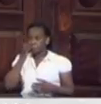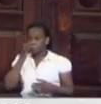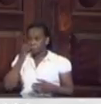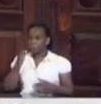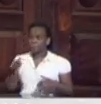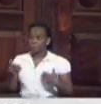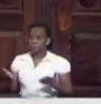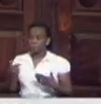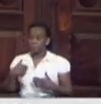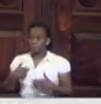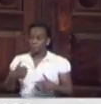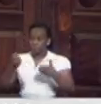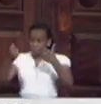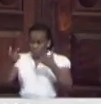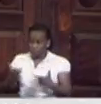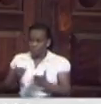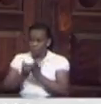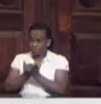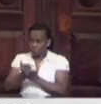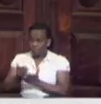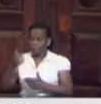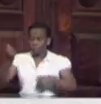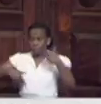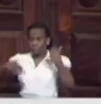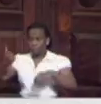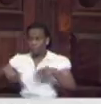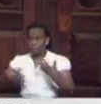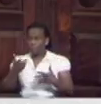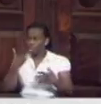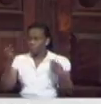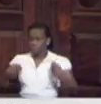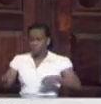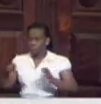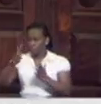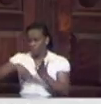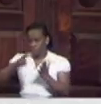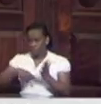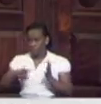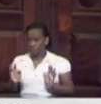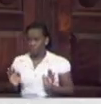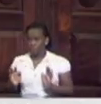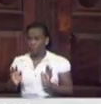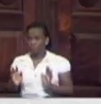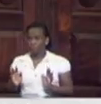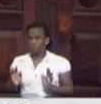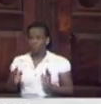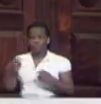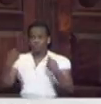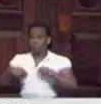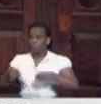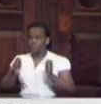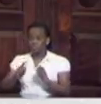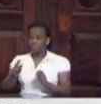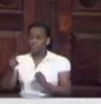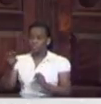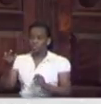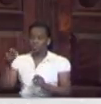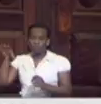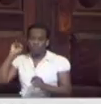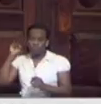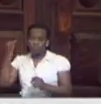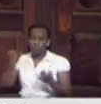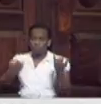quando eu iniciei a minha fala aqui, eu disse que eu não precisava ler, que eu não precisava ouvir